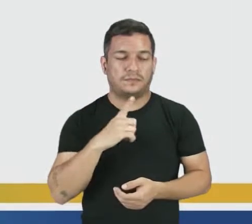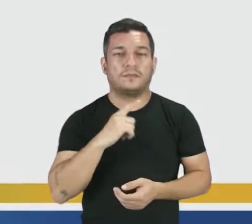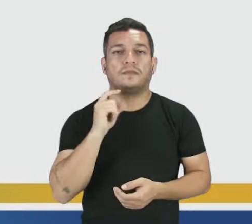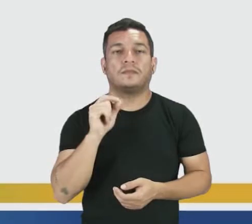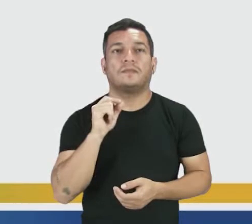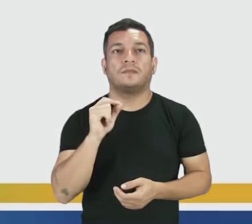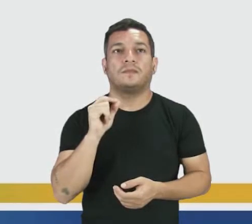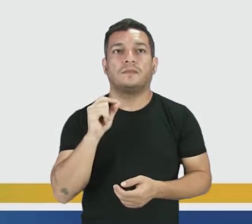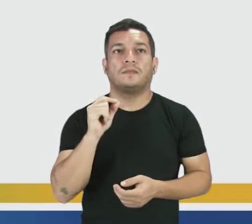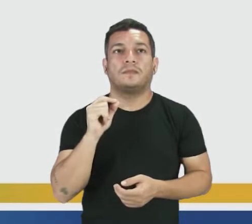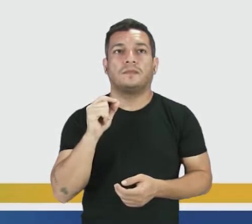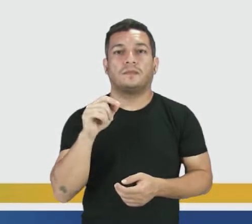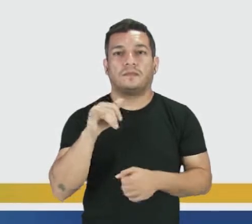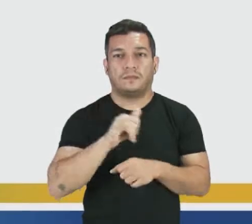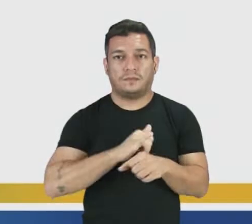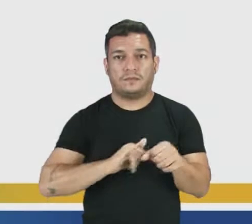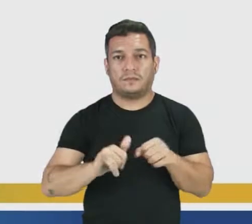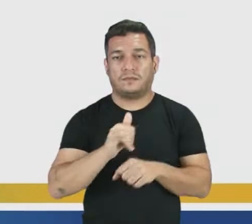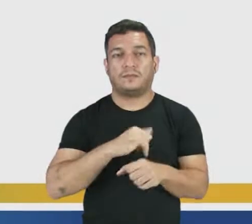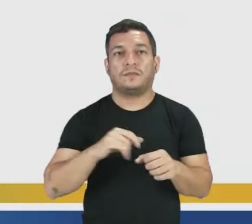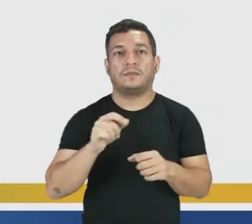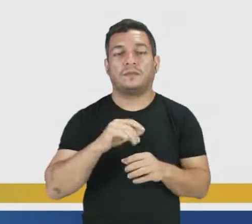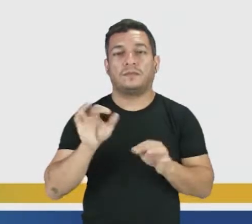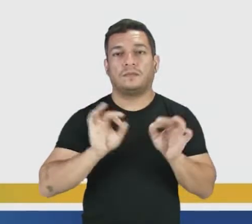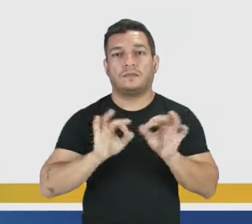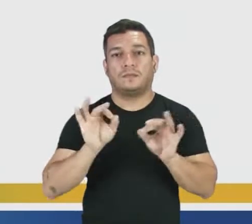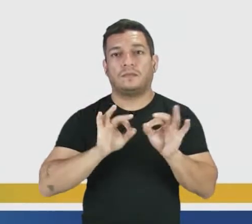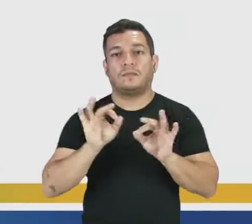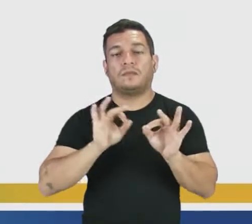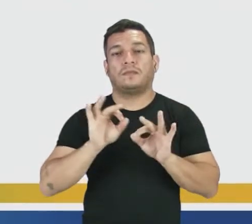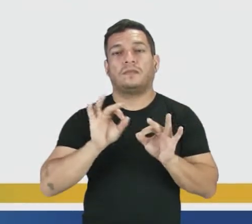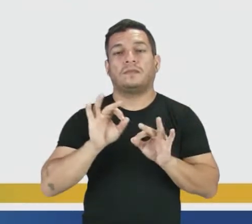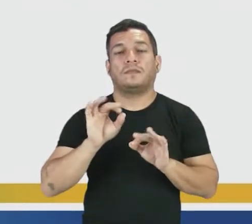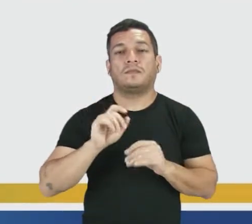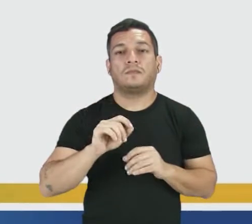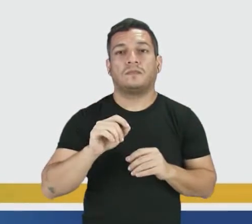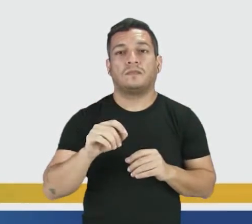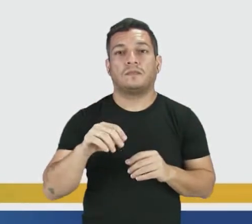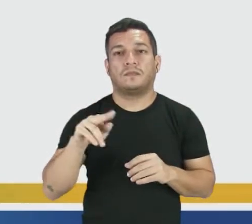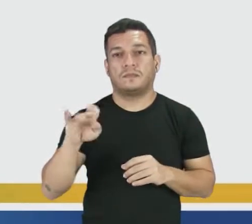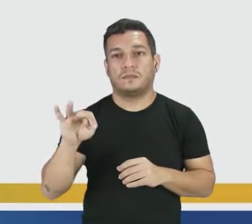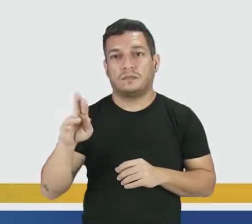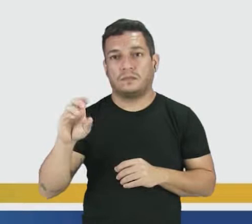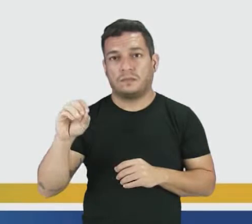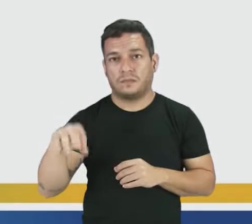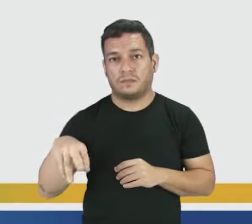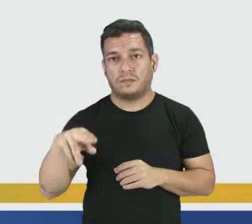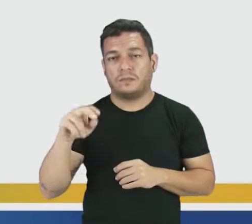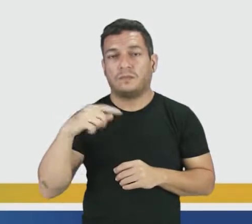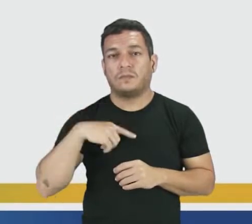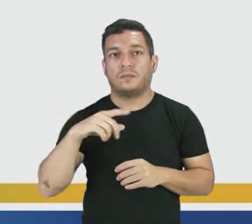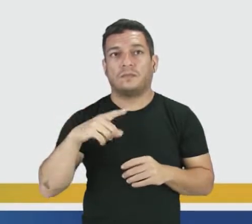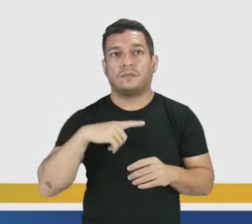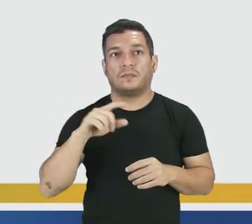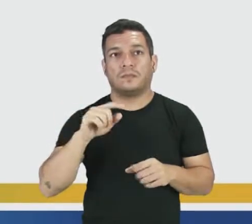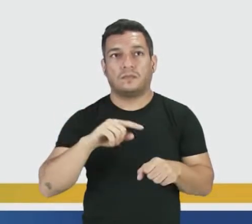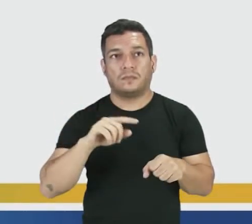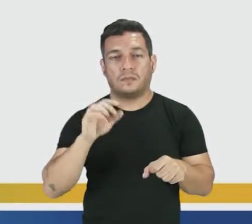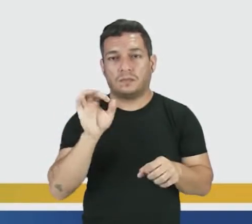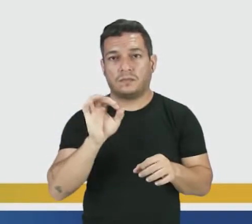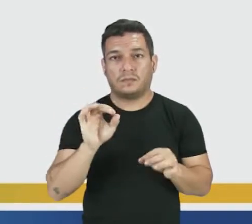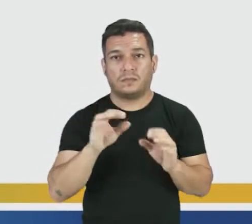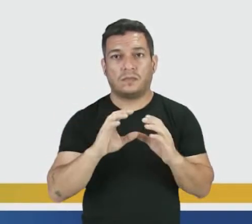elemento, aqui tem um átomo, e ele é bombardeado através de um nêutron. Então, ele recebe essa bolinha aqui. E o